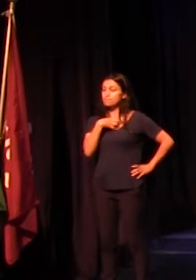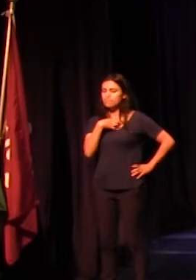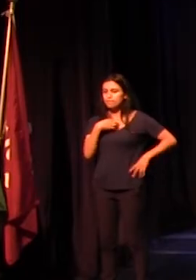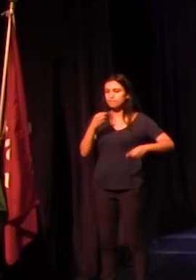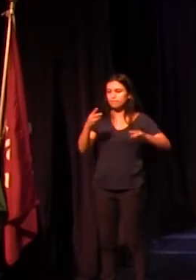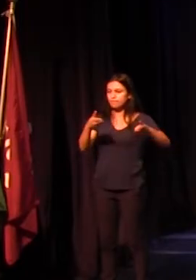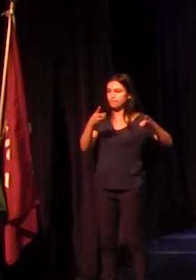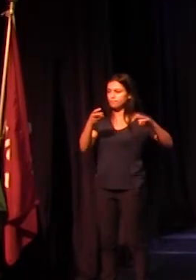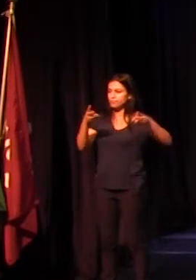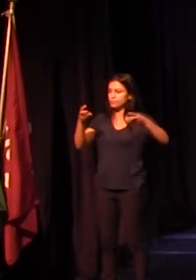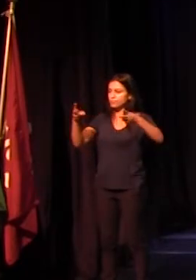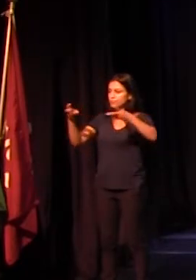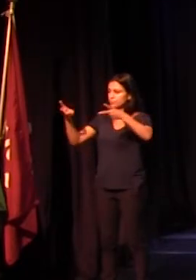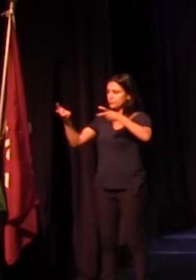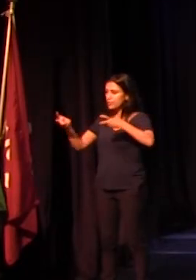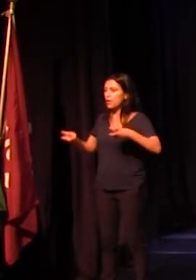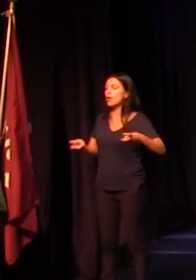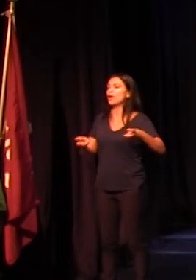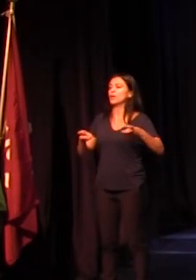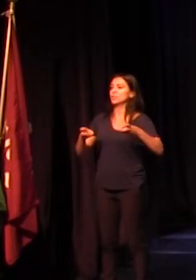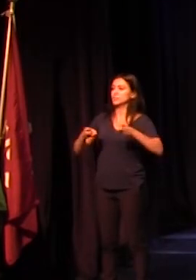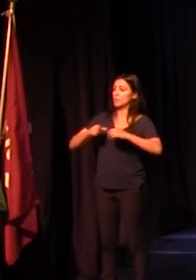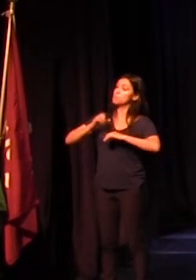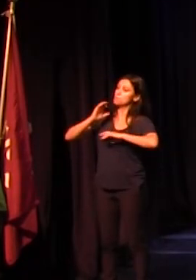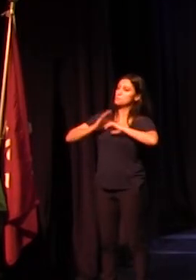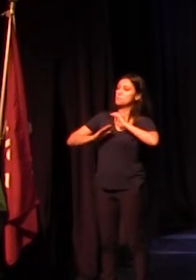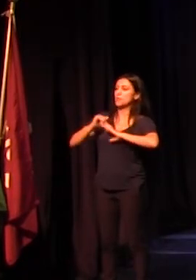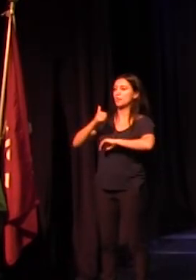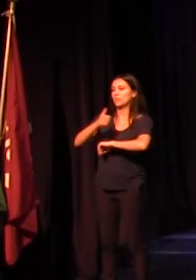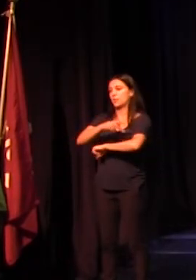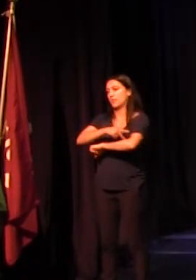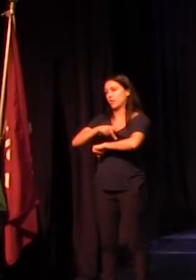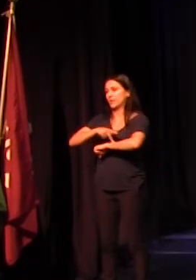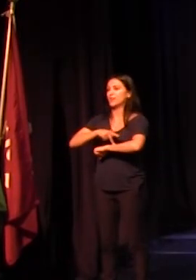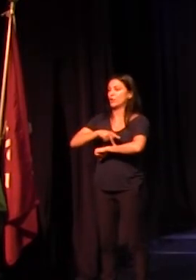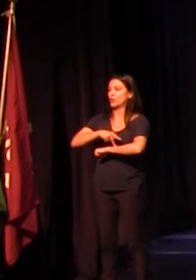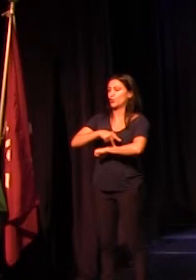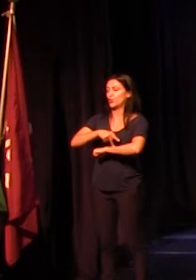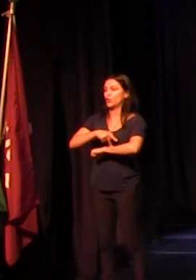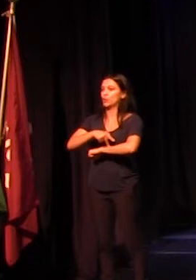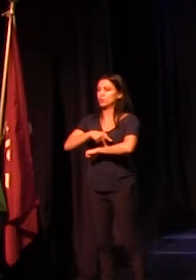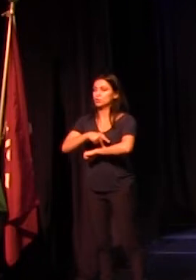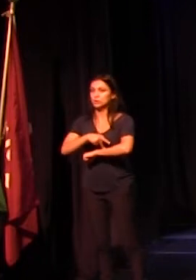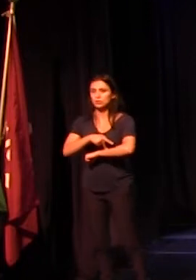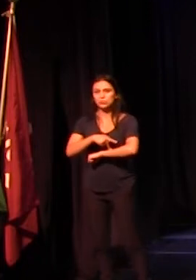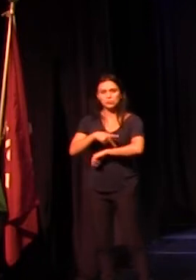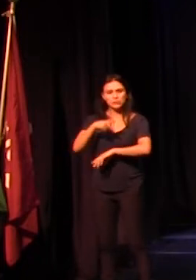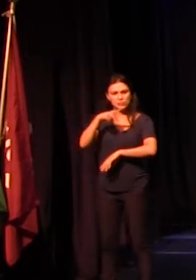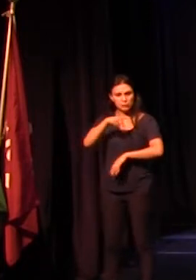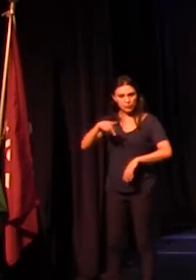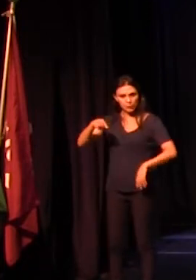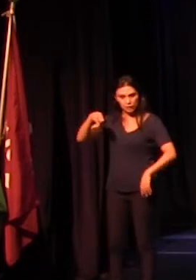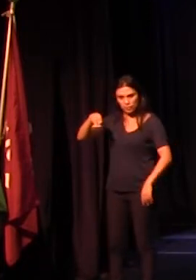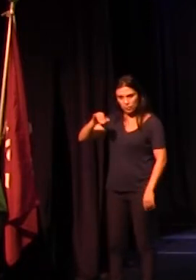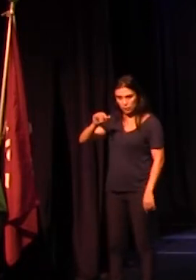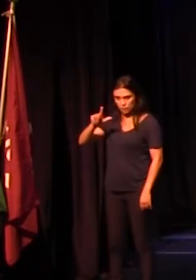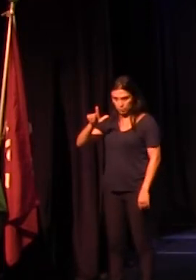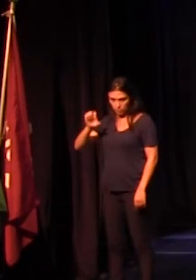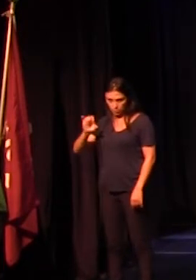está demandando muita formação para os professores. A Mineia já tem pensado bastante